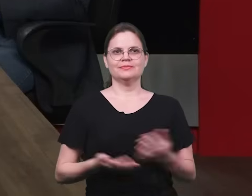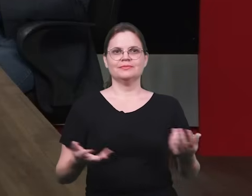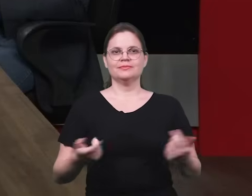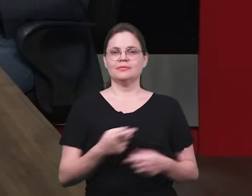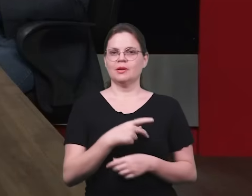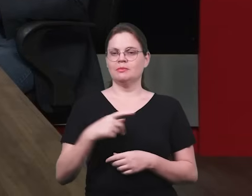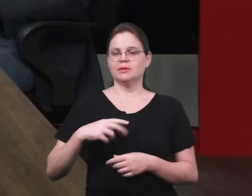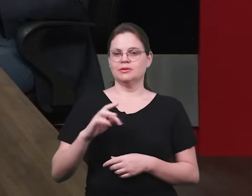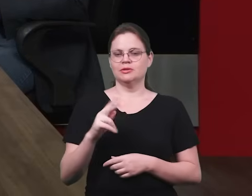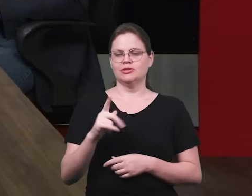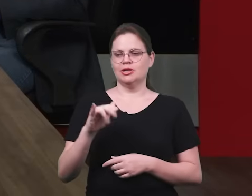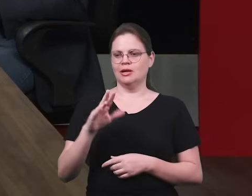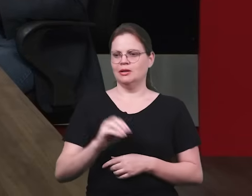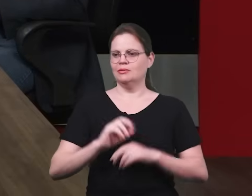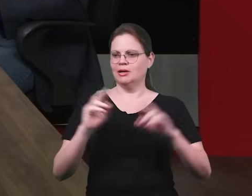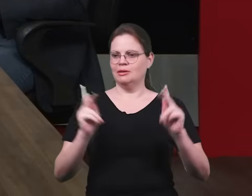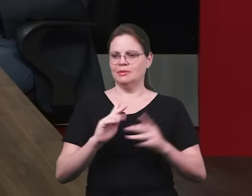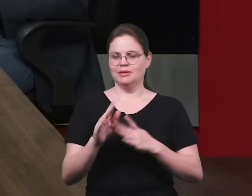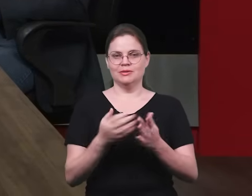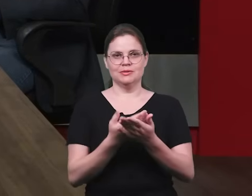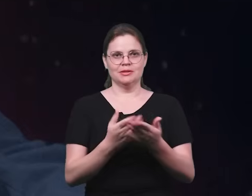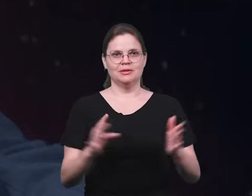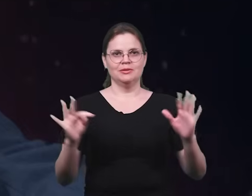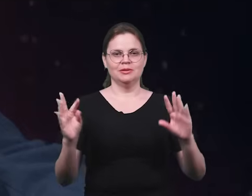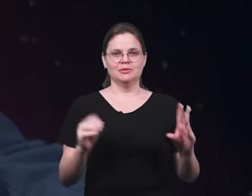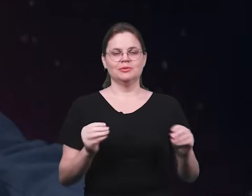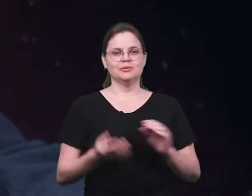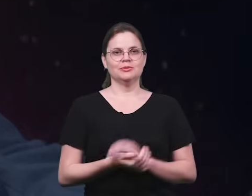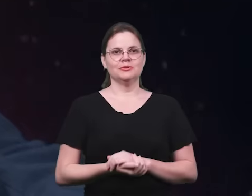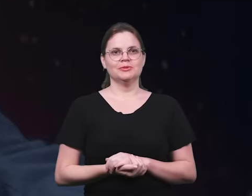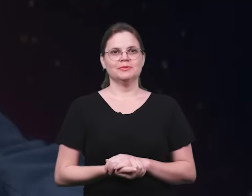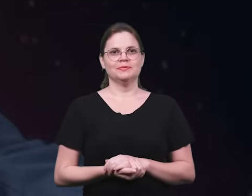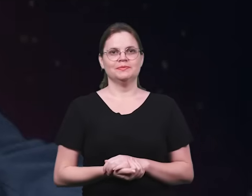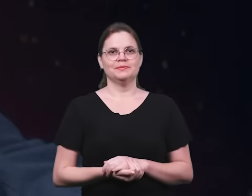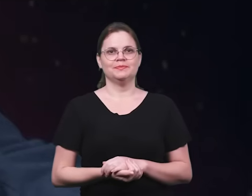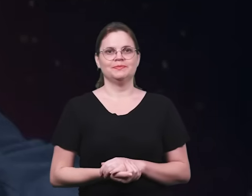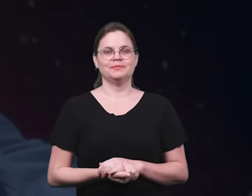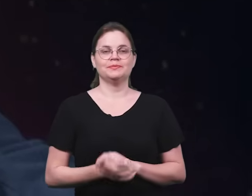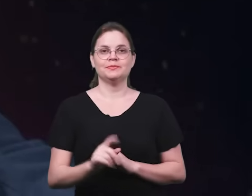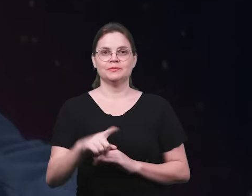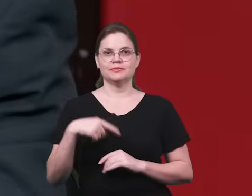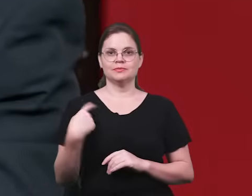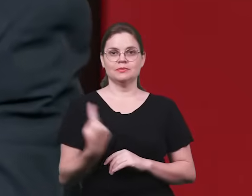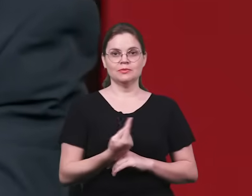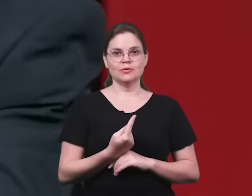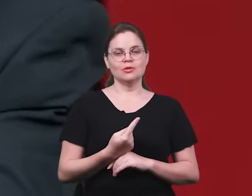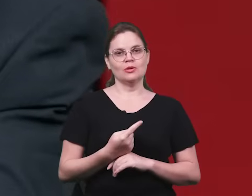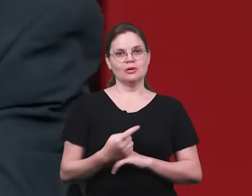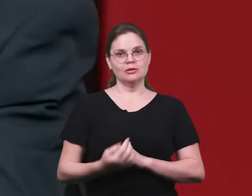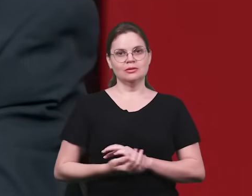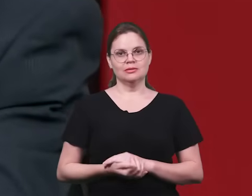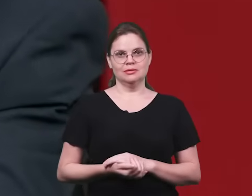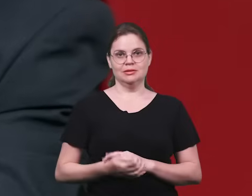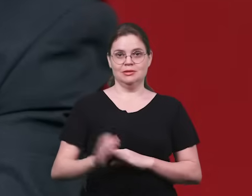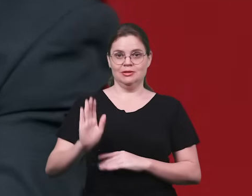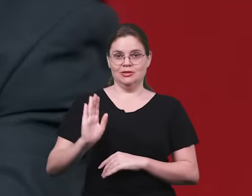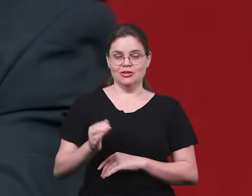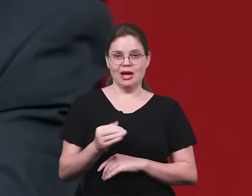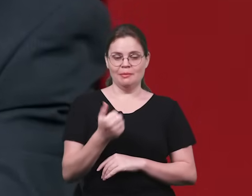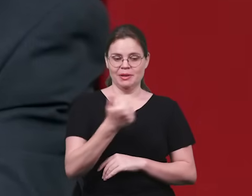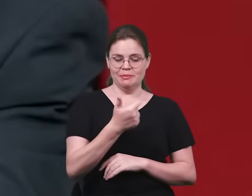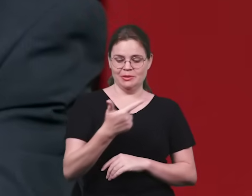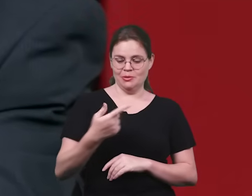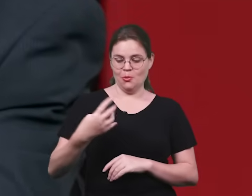Maravilha. Pastor Tiago, a paz do Senhor. Paz do Senhor, paz dos seus irmãos, paz do seu pastor Rossetti. Maravilha. Estamos caminhando, já passamos